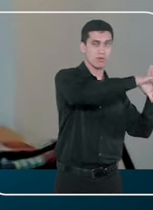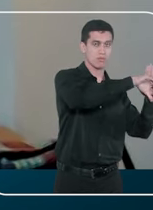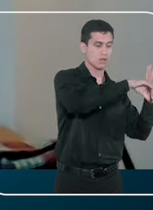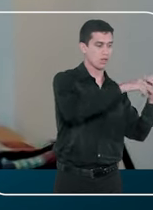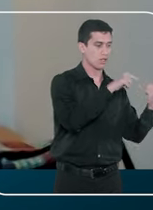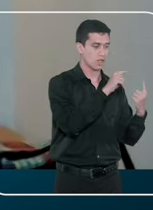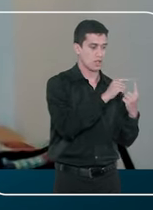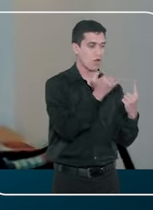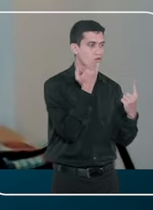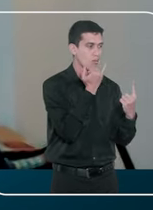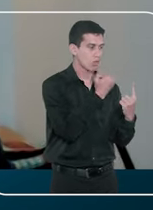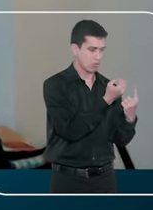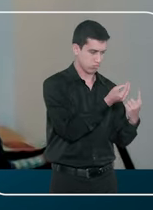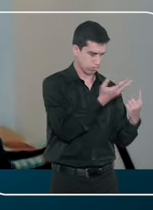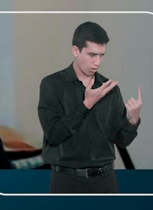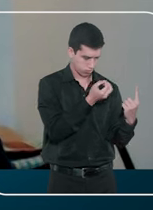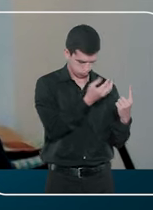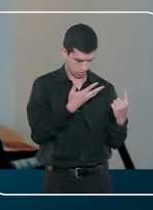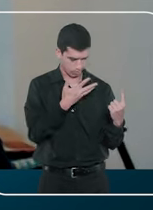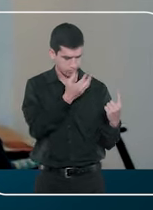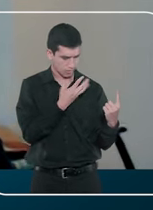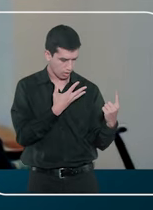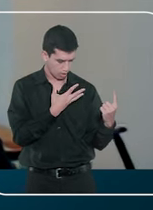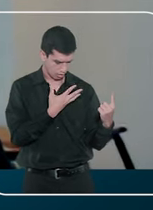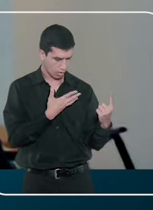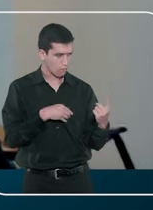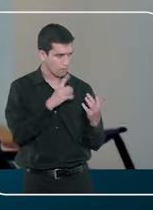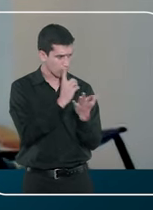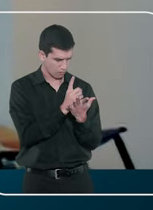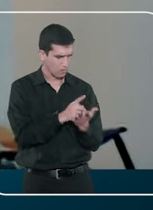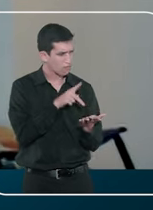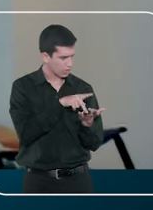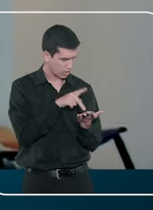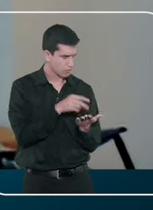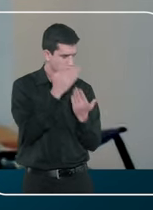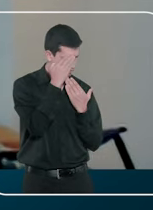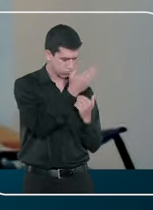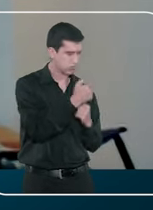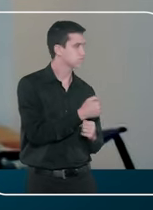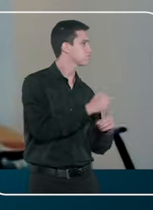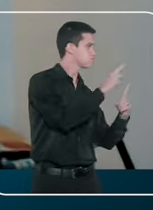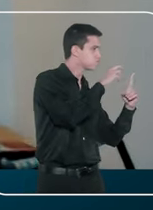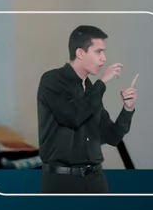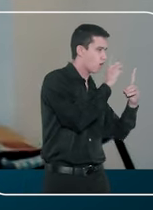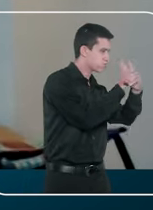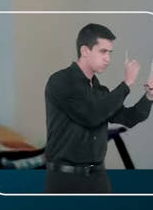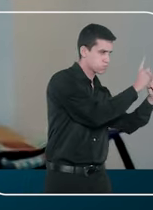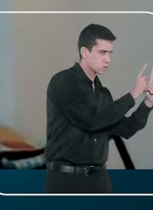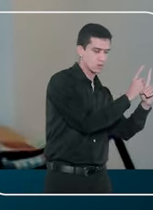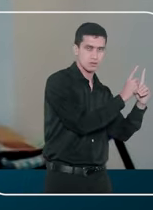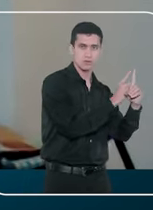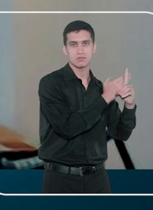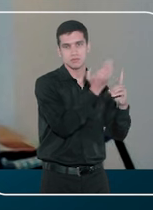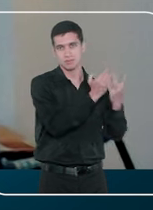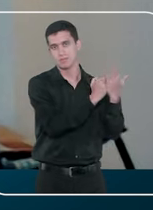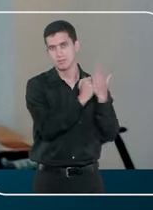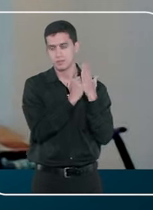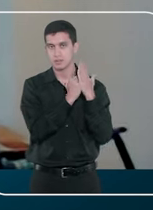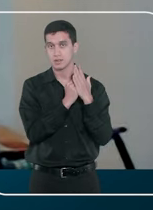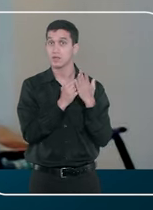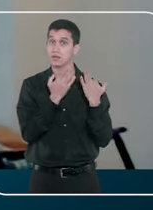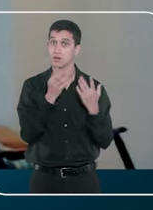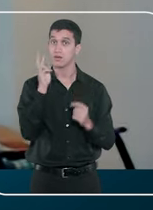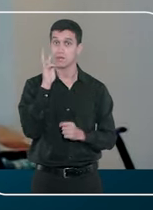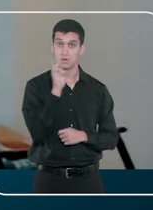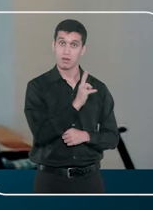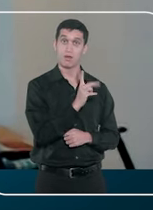esse negócio jurídico-processual com o titular da ação. Então, essa figura é intermediada por um acordo